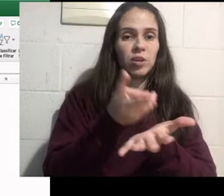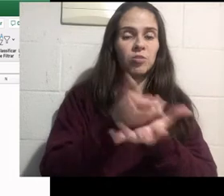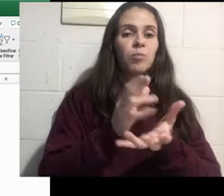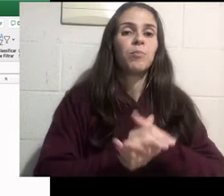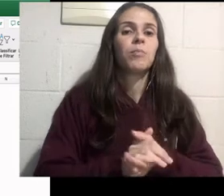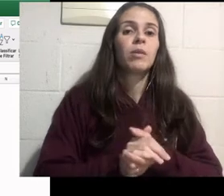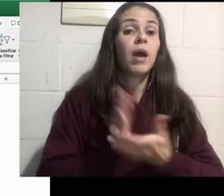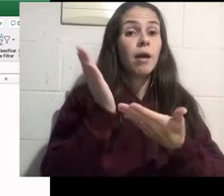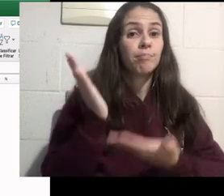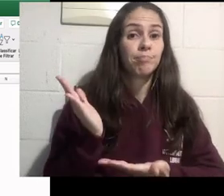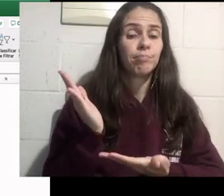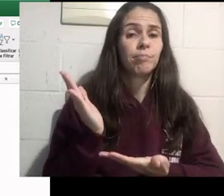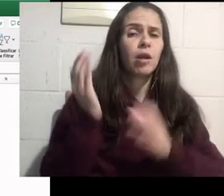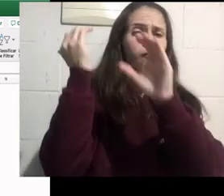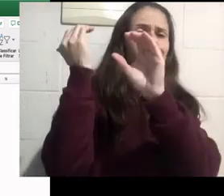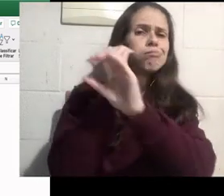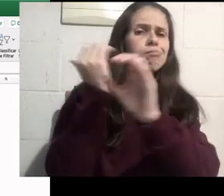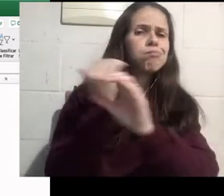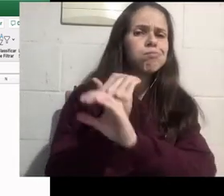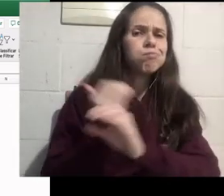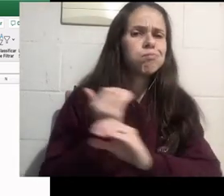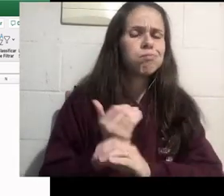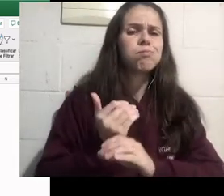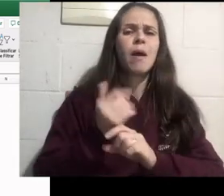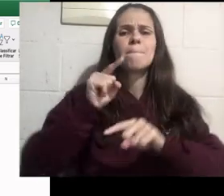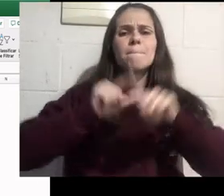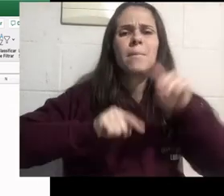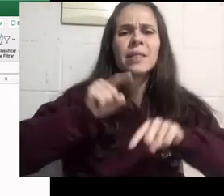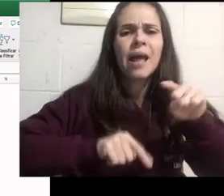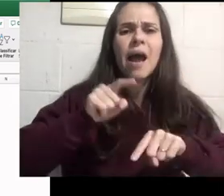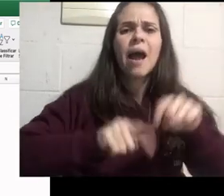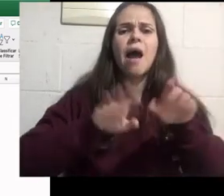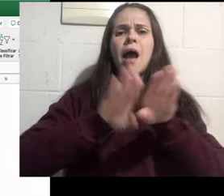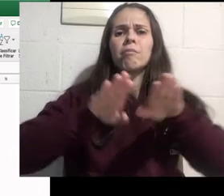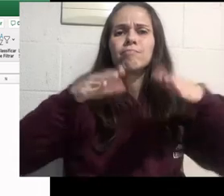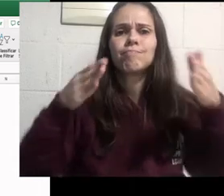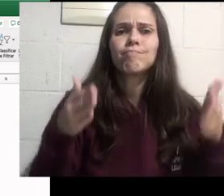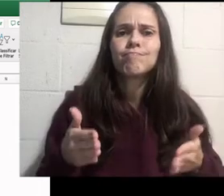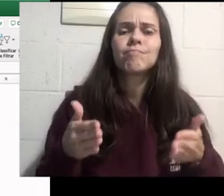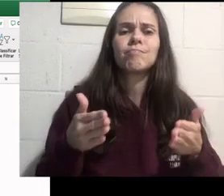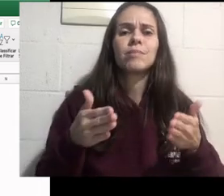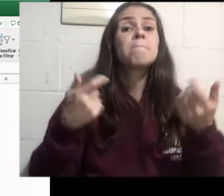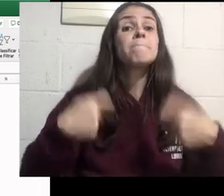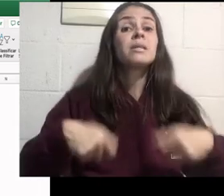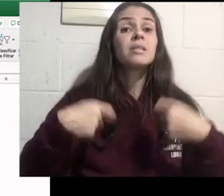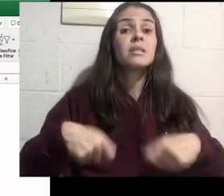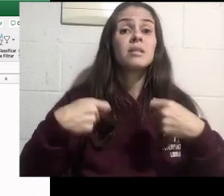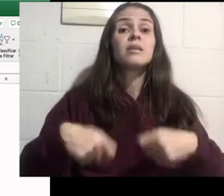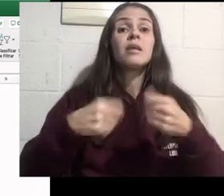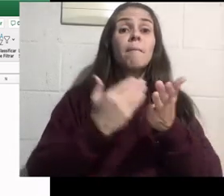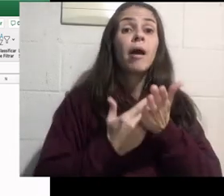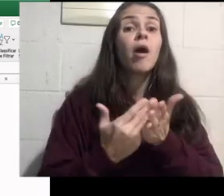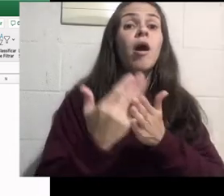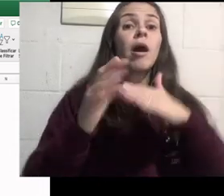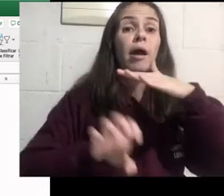nessa tabela, a gente tem que preencher todos os equipamentos, utensílios, móveis, que vão ser necessários para constituir